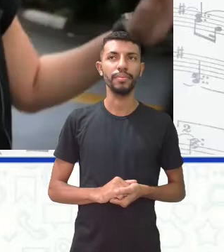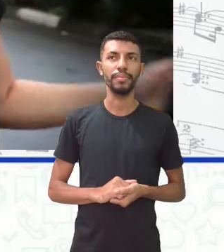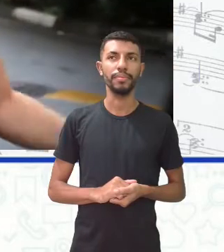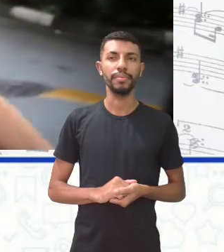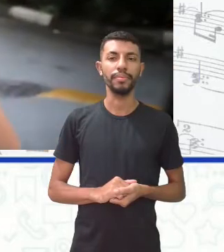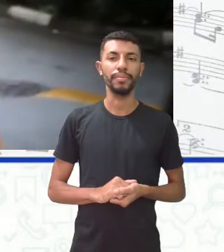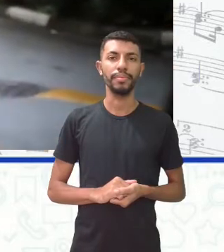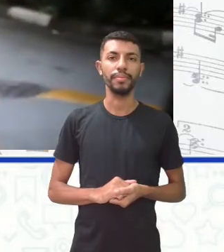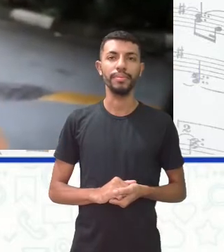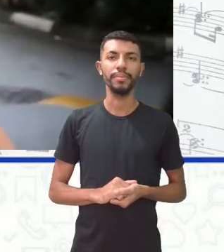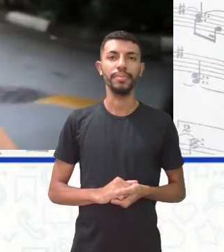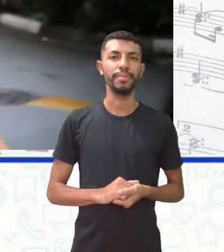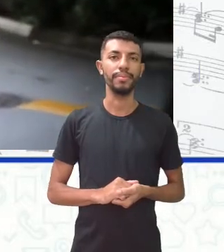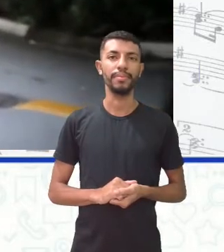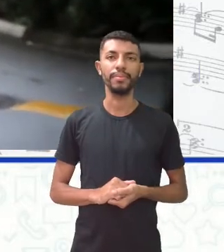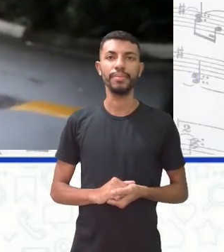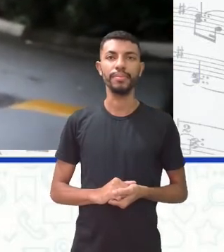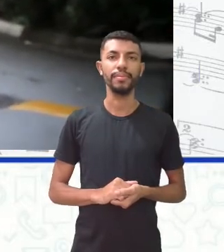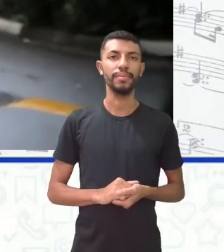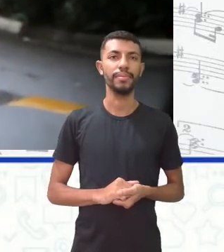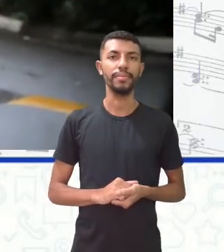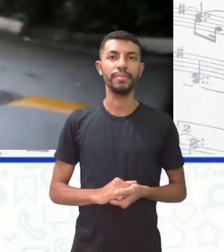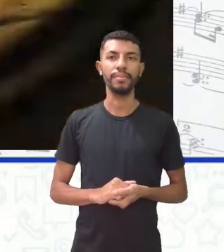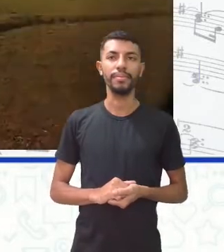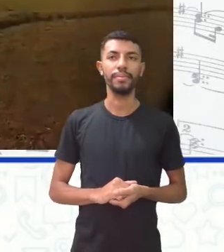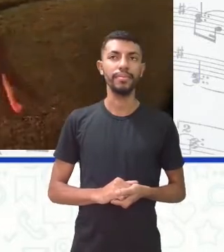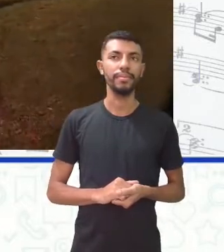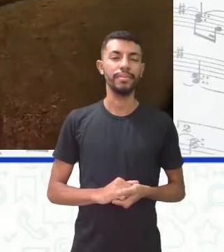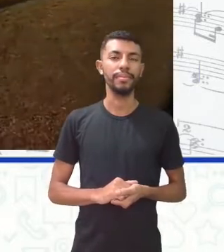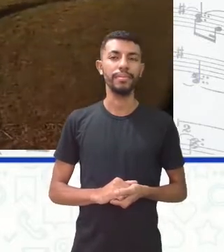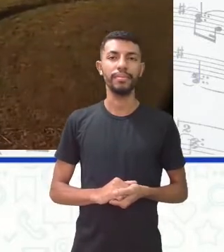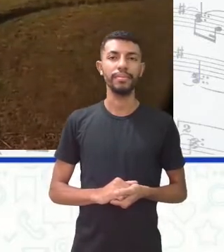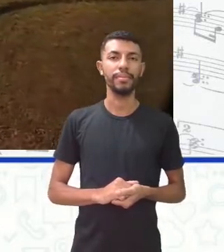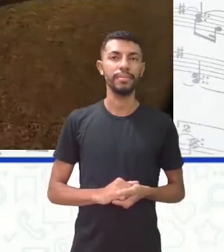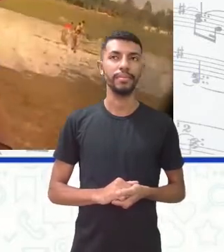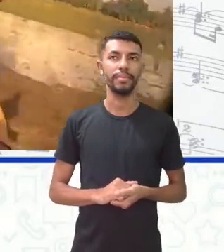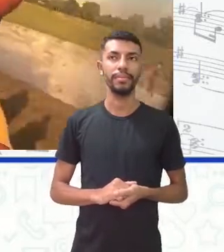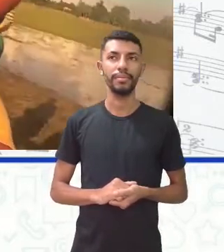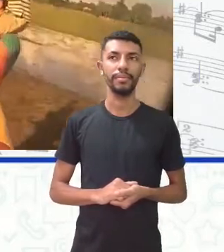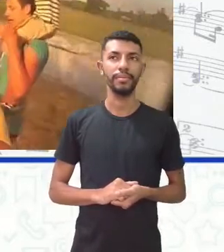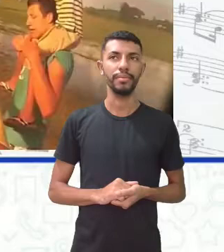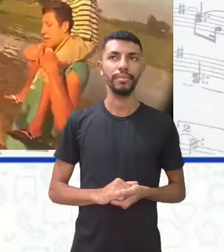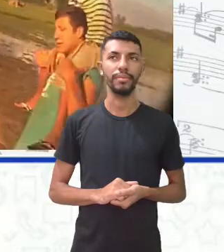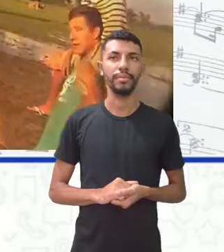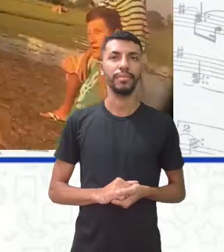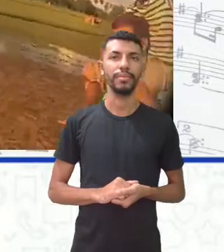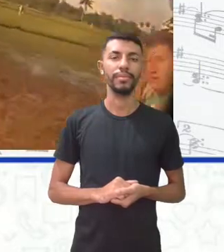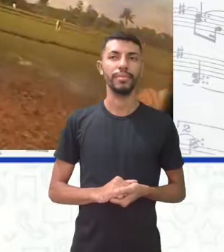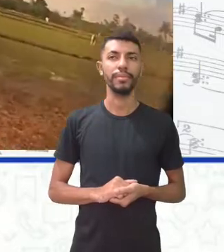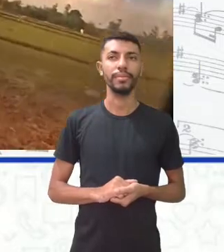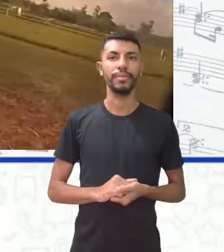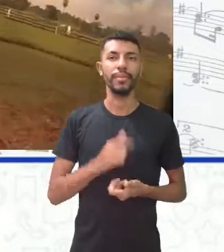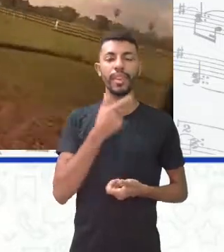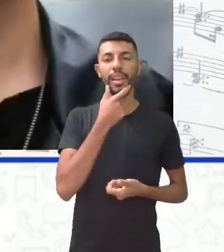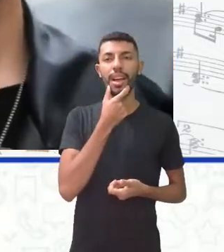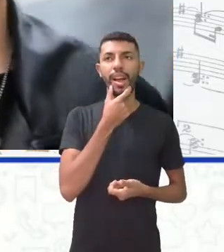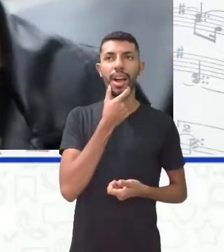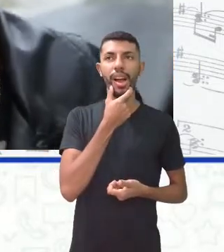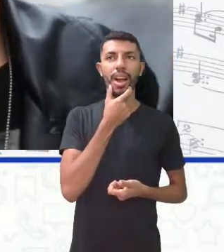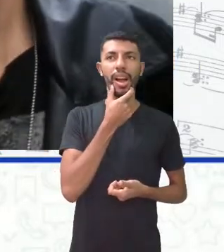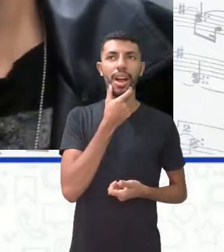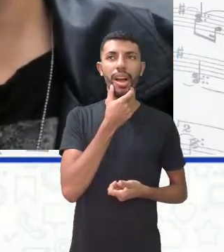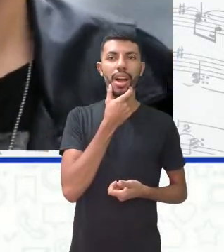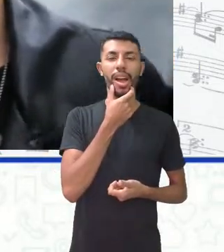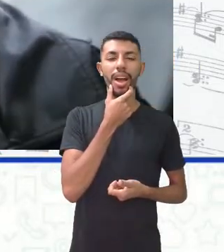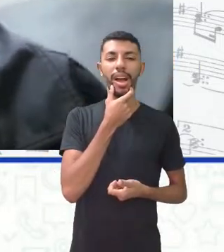What a wonderful world, it's time to love. Open your heart, open your eyes. Share it